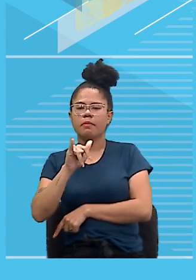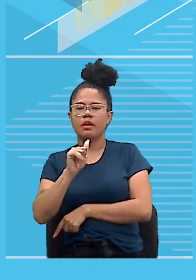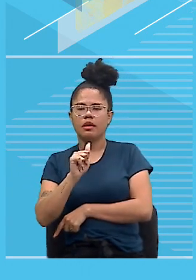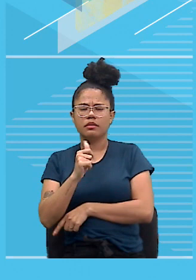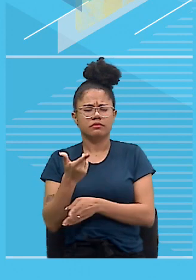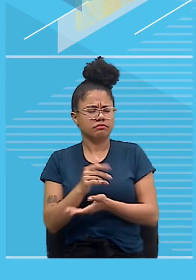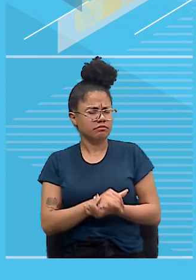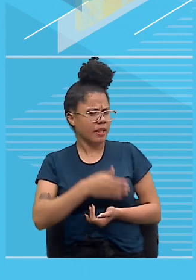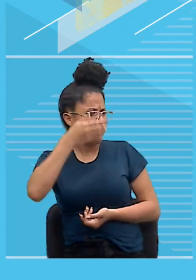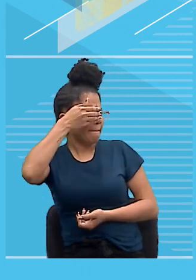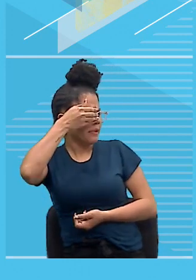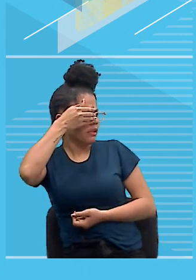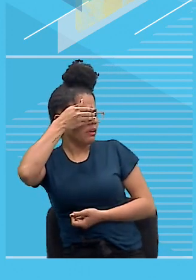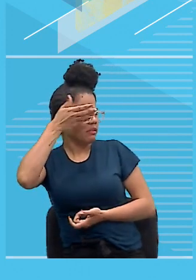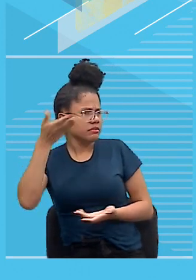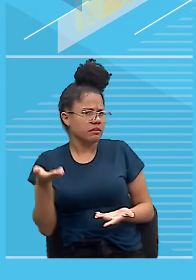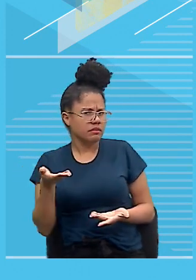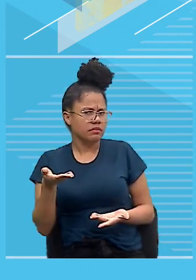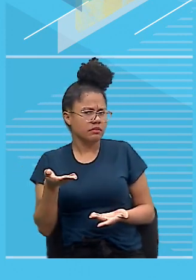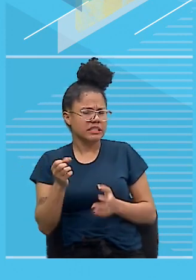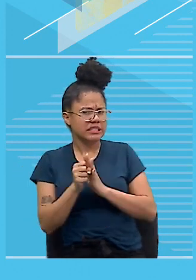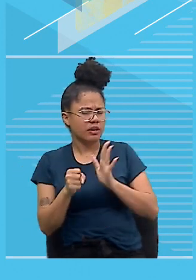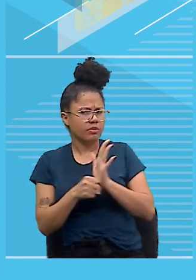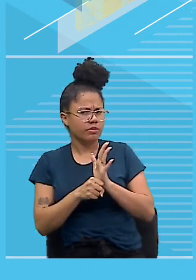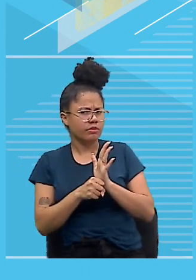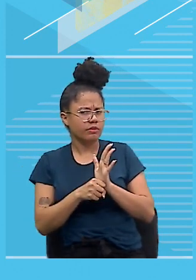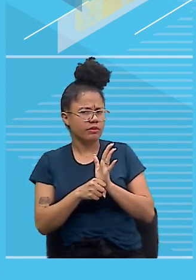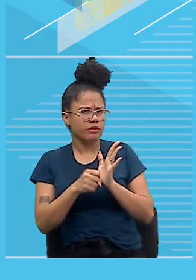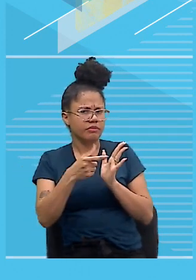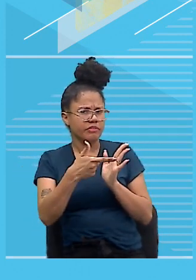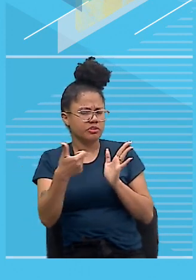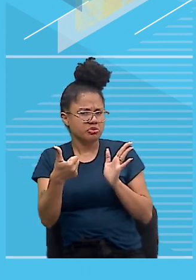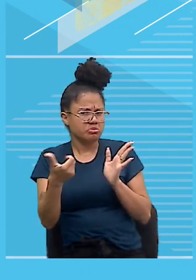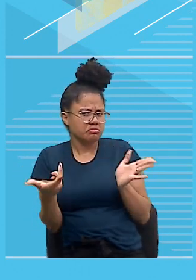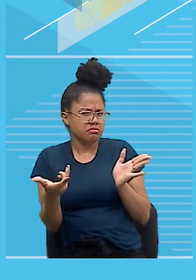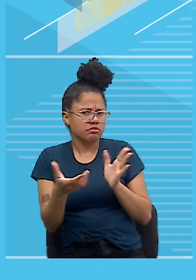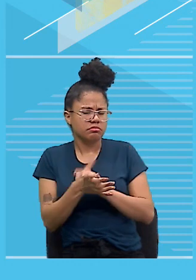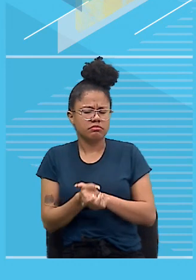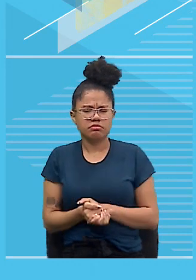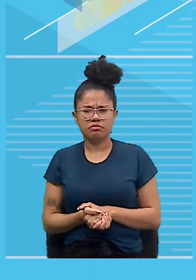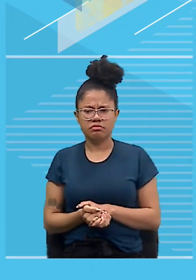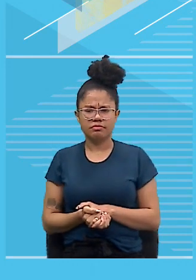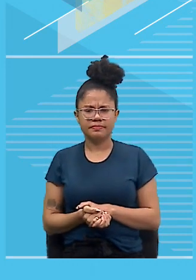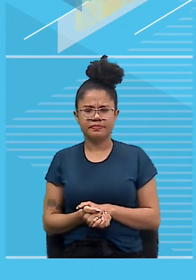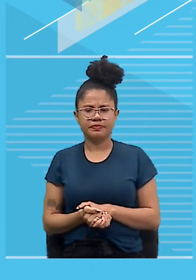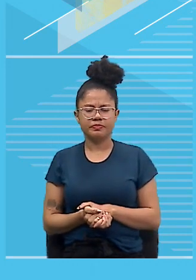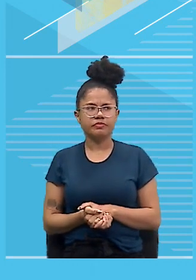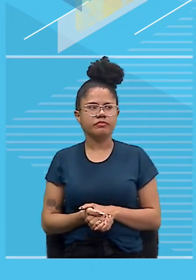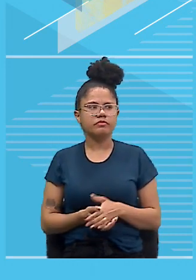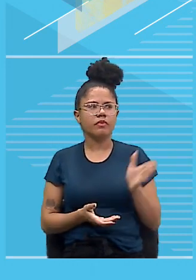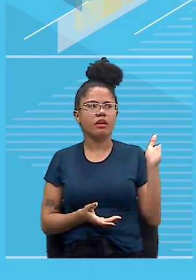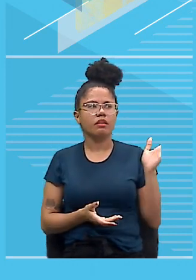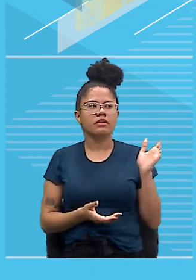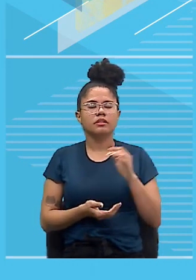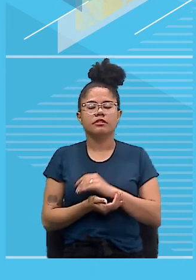pirata professor em pleno século 21 e isso galera pirata em pleno século 21 Daniel dá